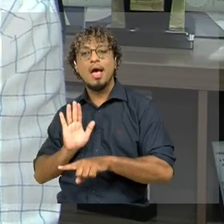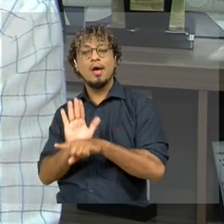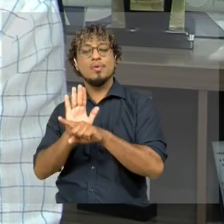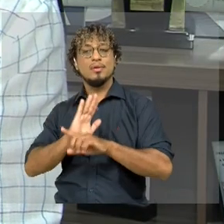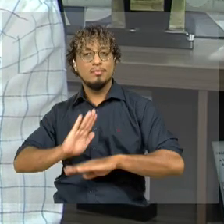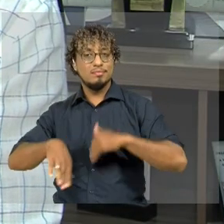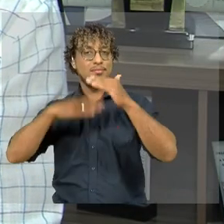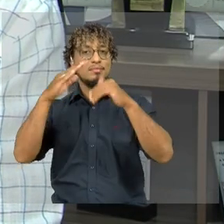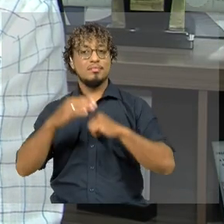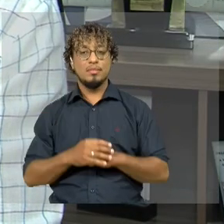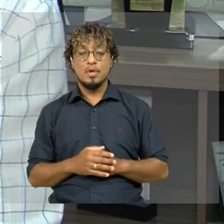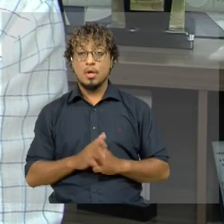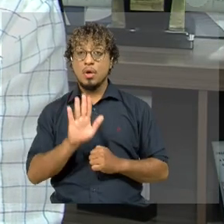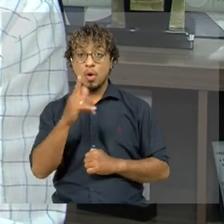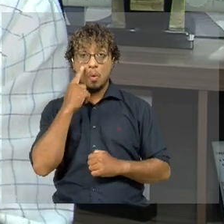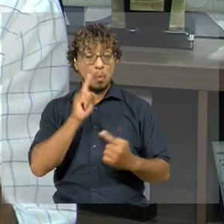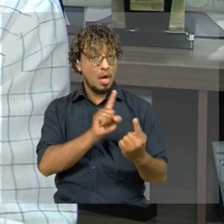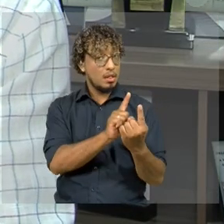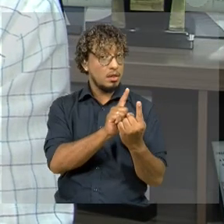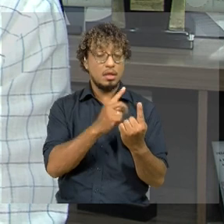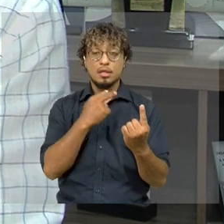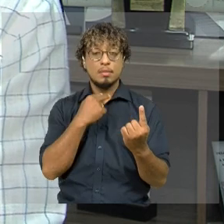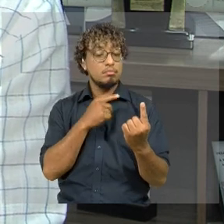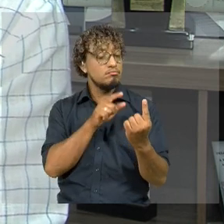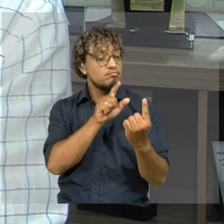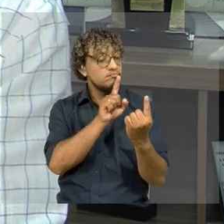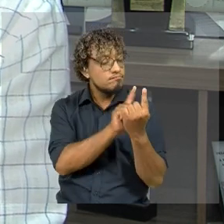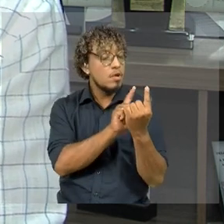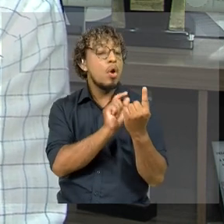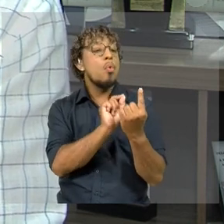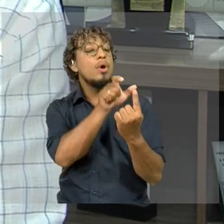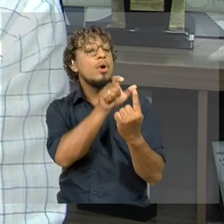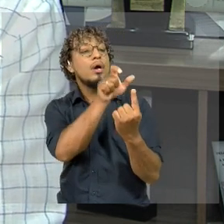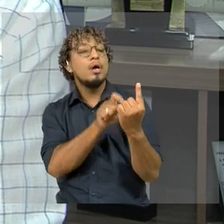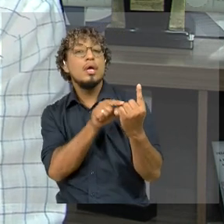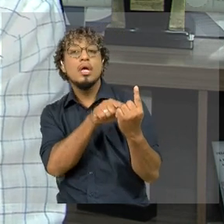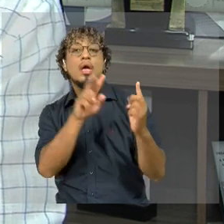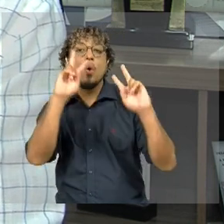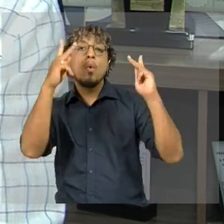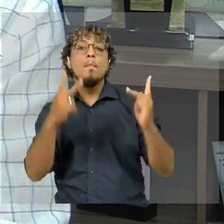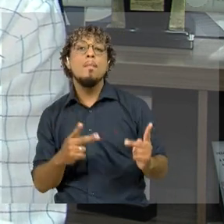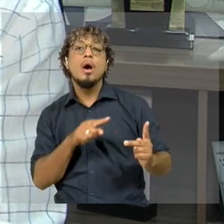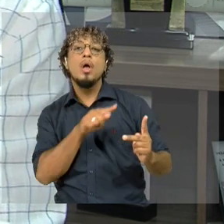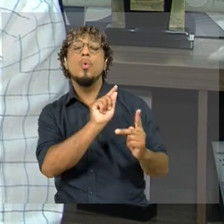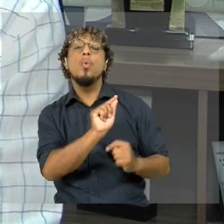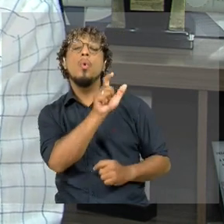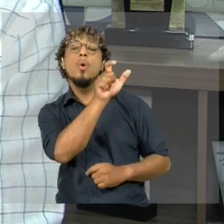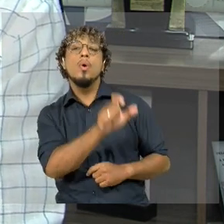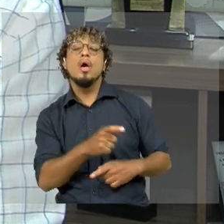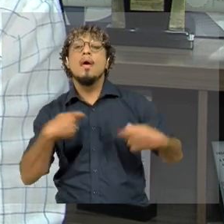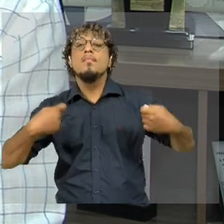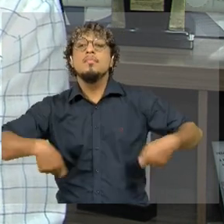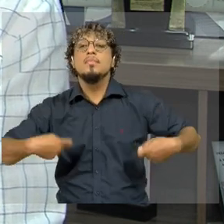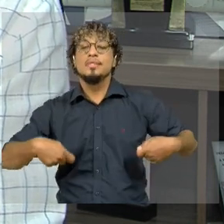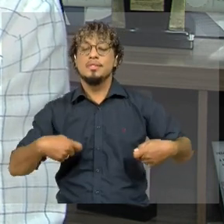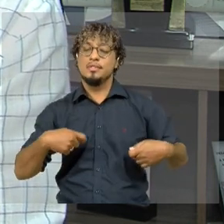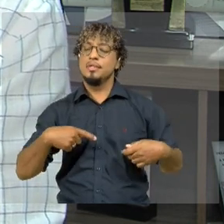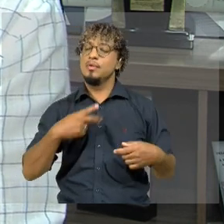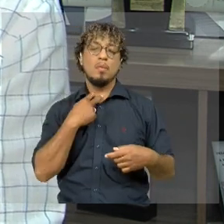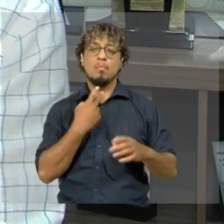pode ser desligado das necessidades humanas. E tratar com acolhimento,